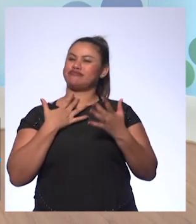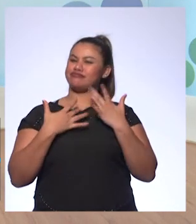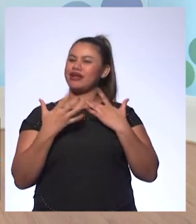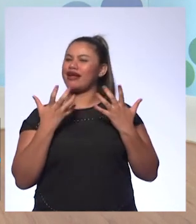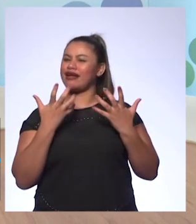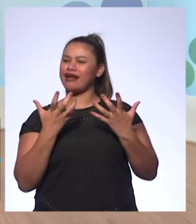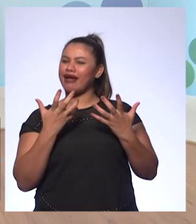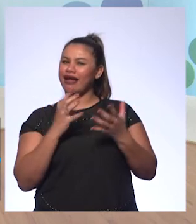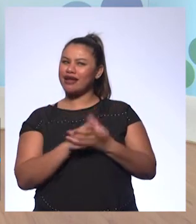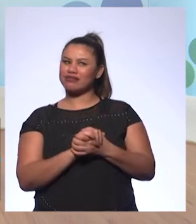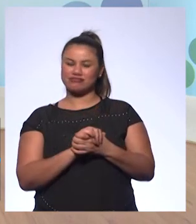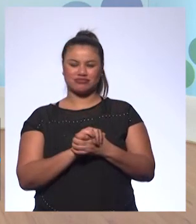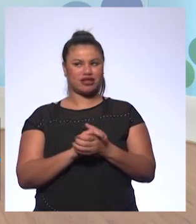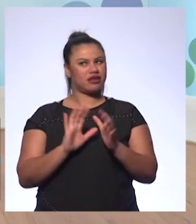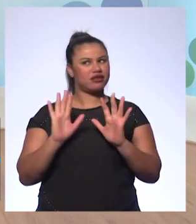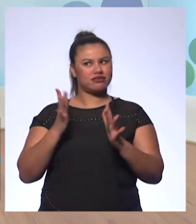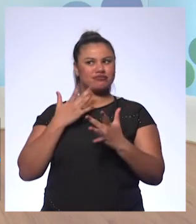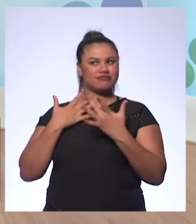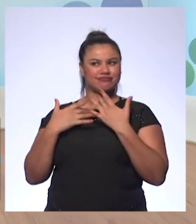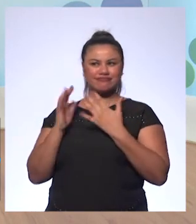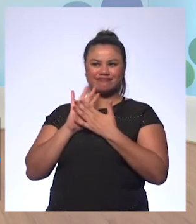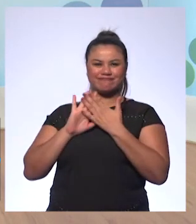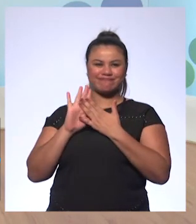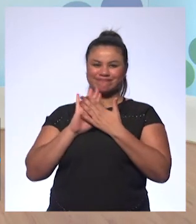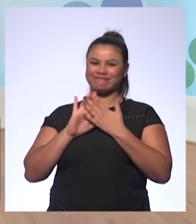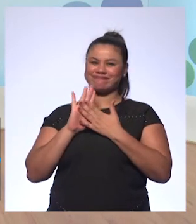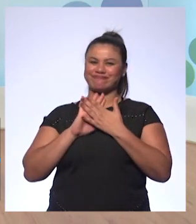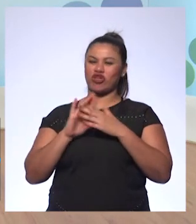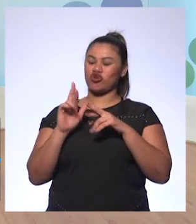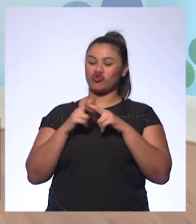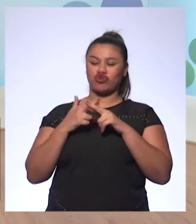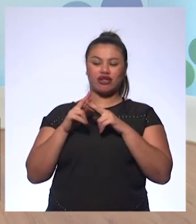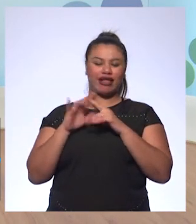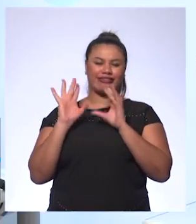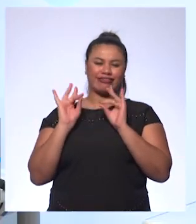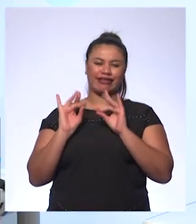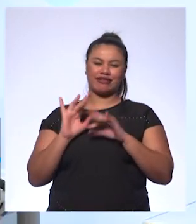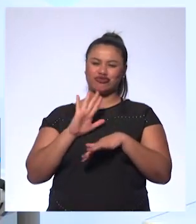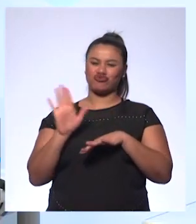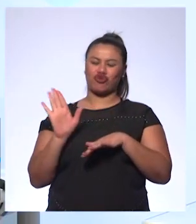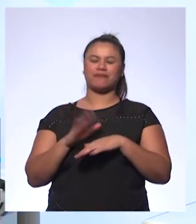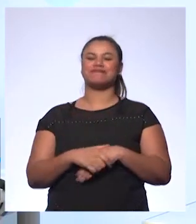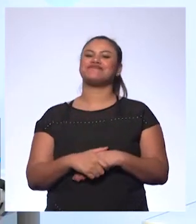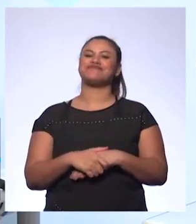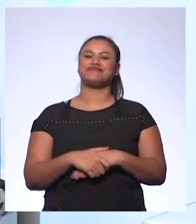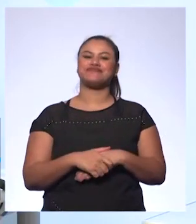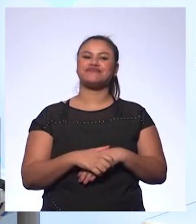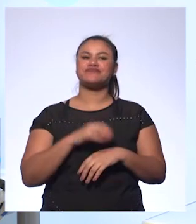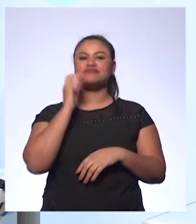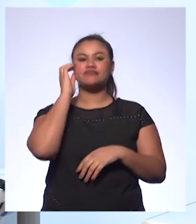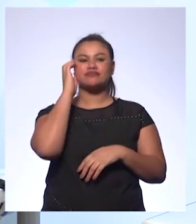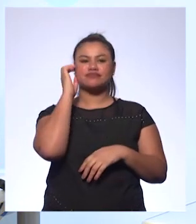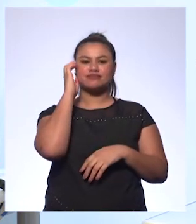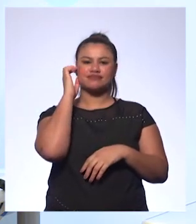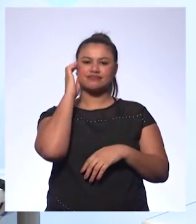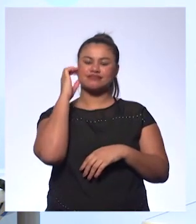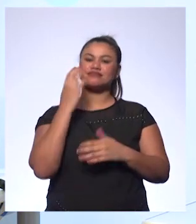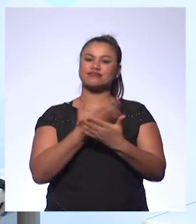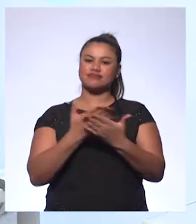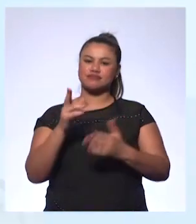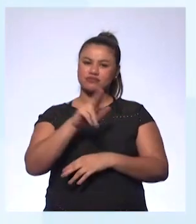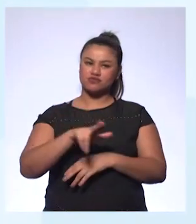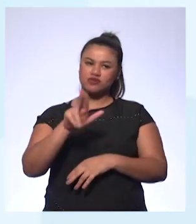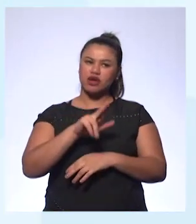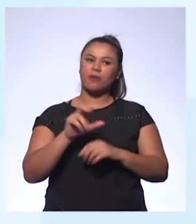intensa sem intenção Station de chocolate chocolate só um detalhe aí então por exemplo você também pode usar em